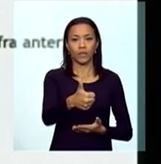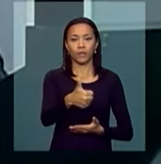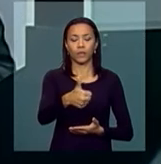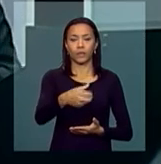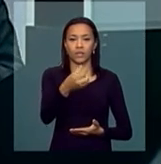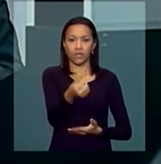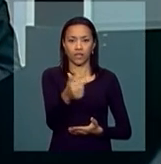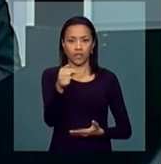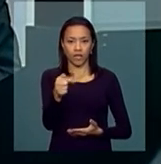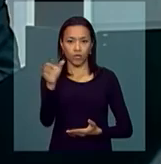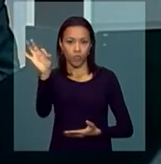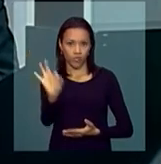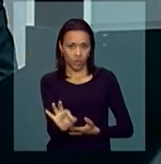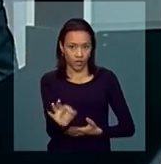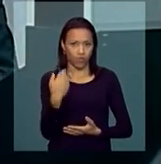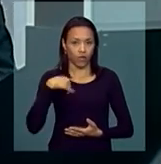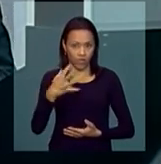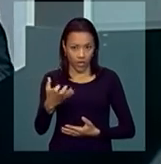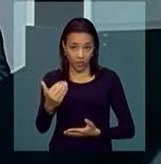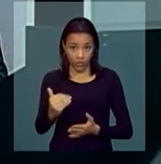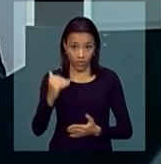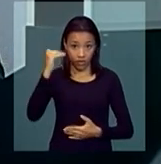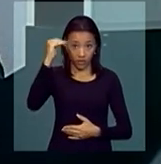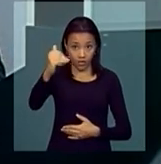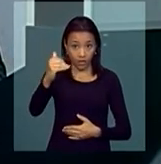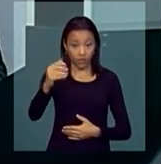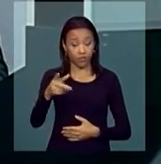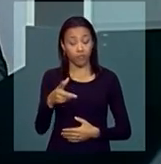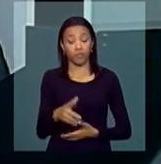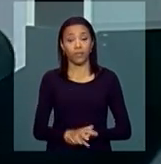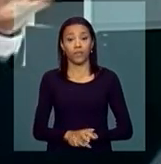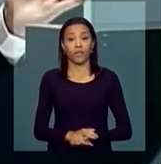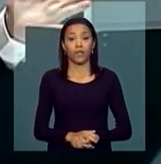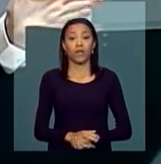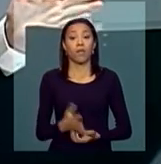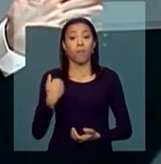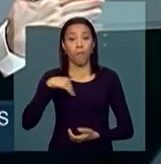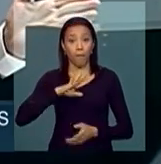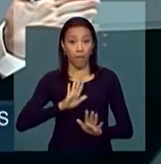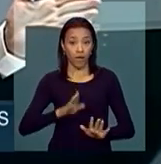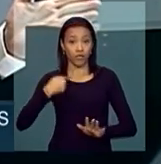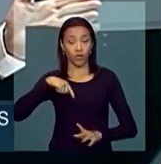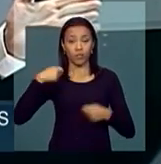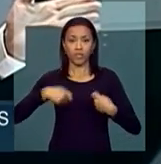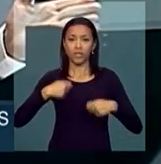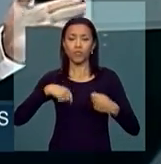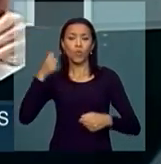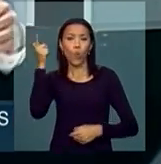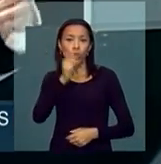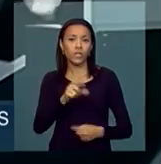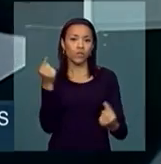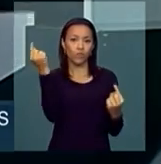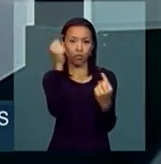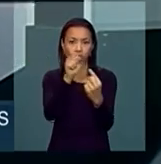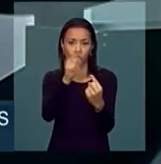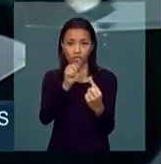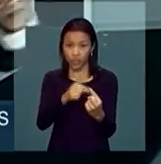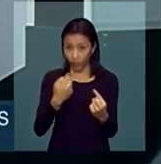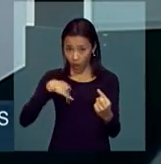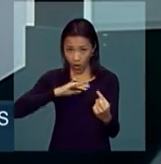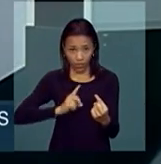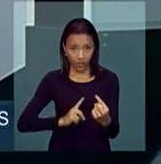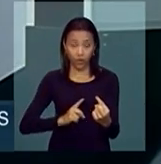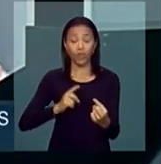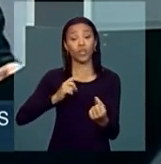167%. Parece, assim, 4 bilhões, mas nós precisamos cumprir as metas, não nossas, né? Que o Brasil